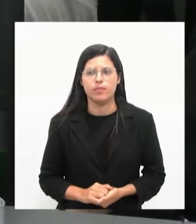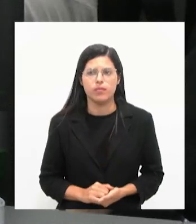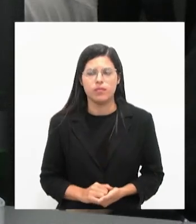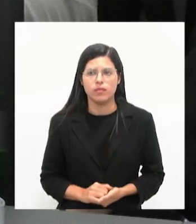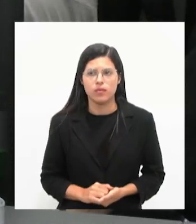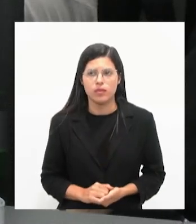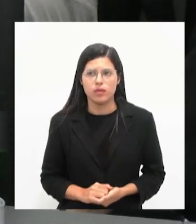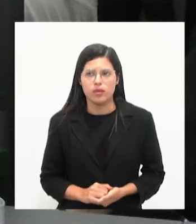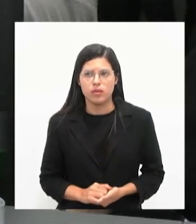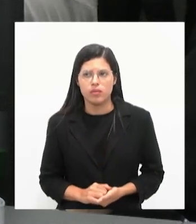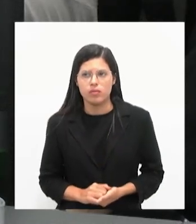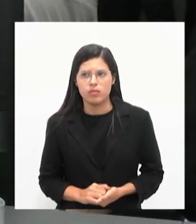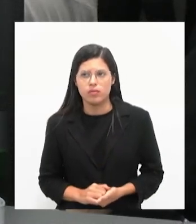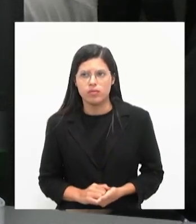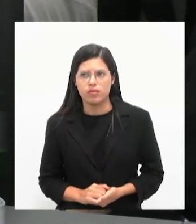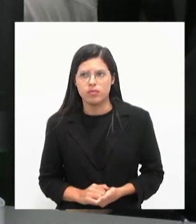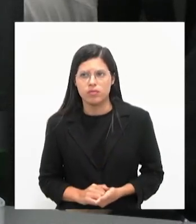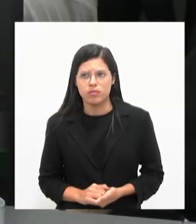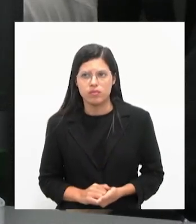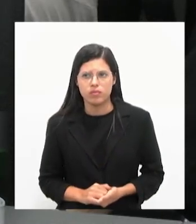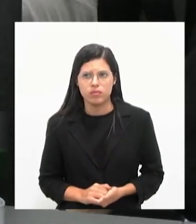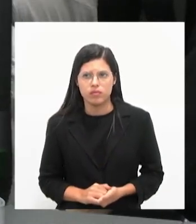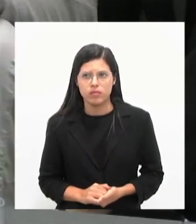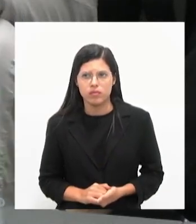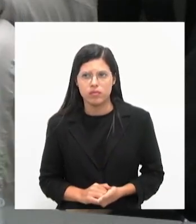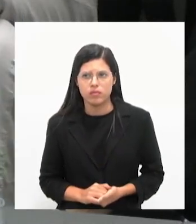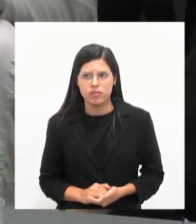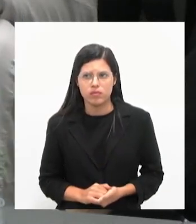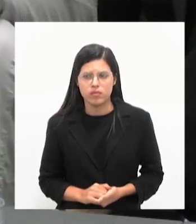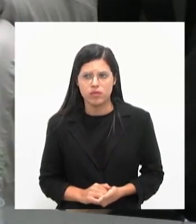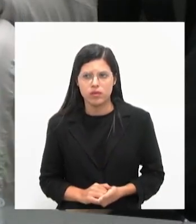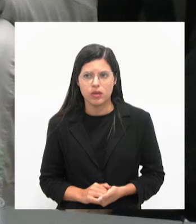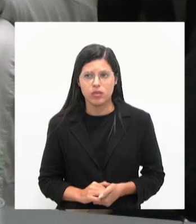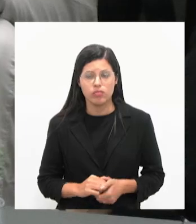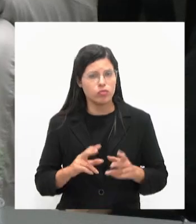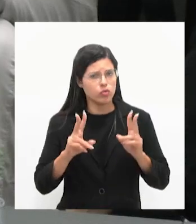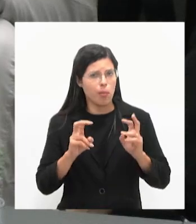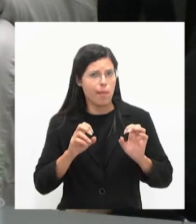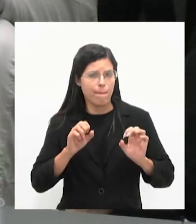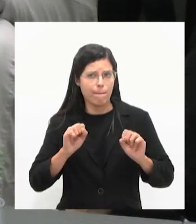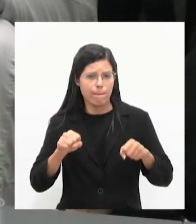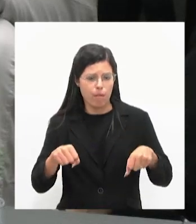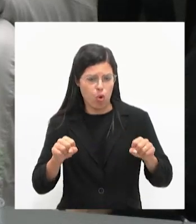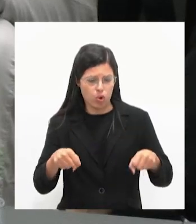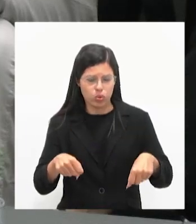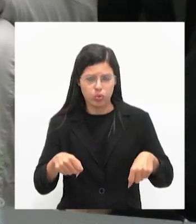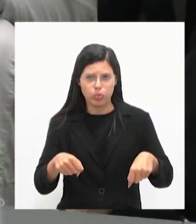número de tempo. E a situação das motos não é que... Mas, assim,